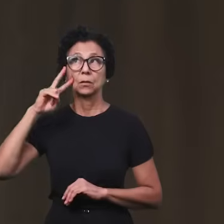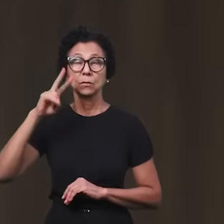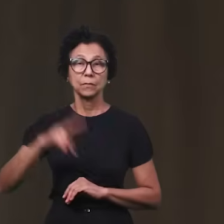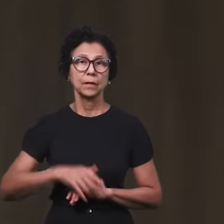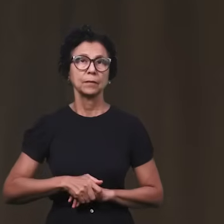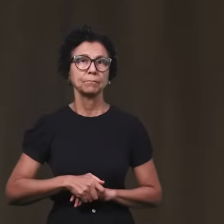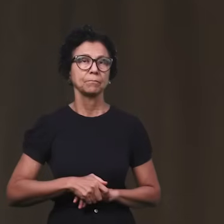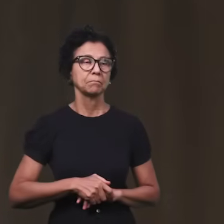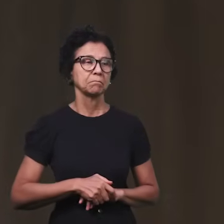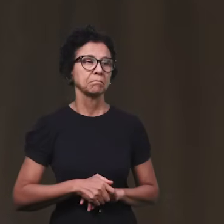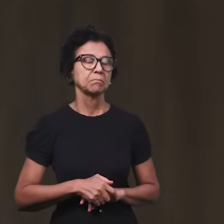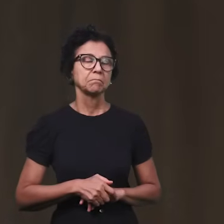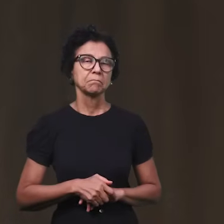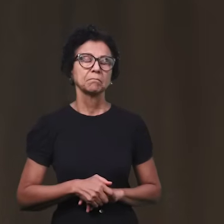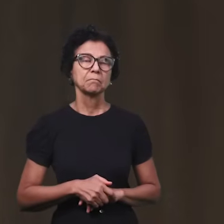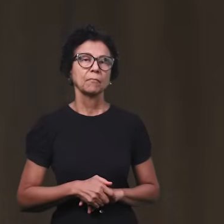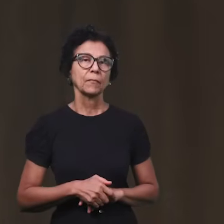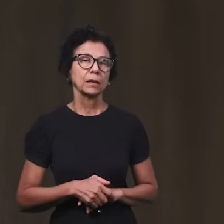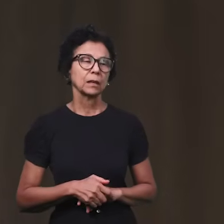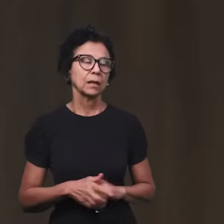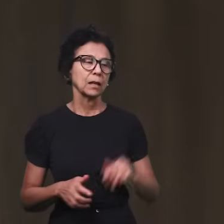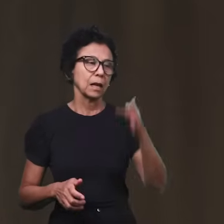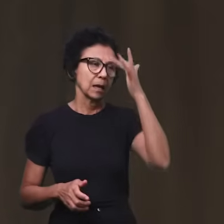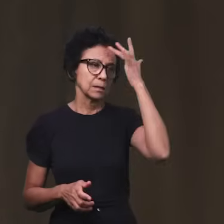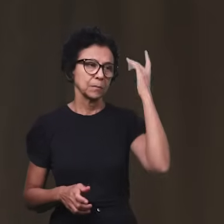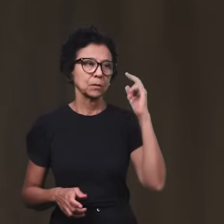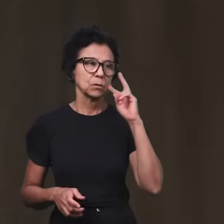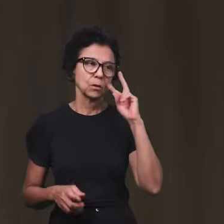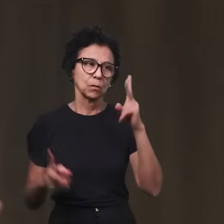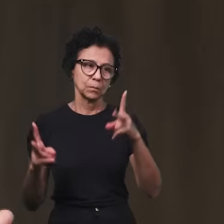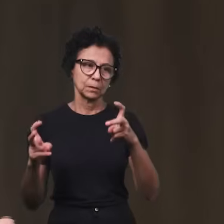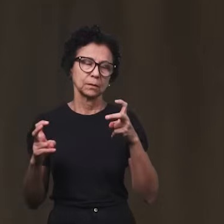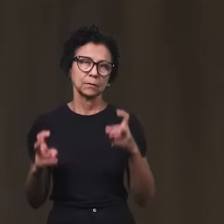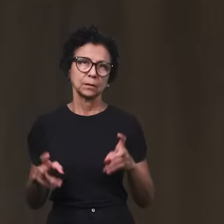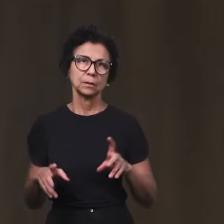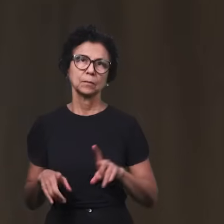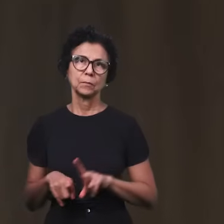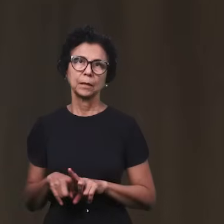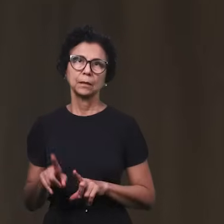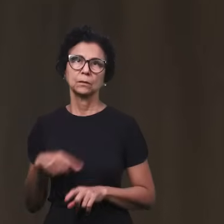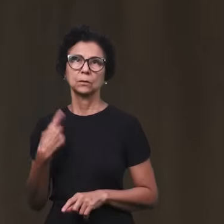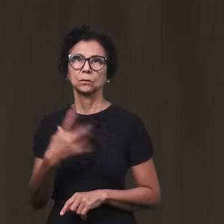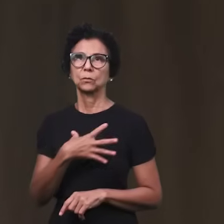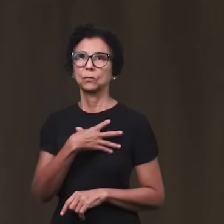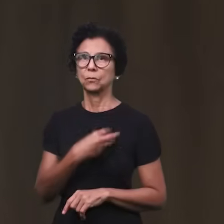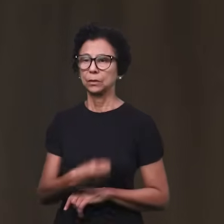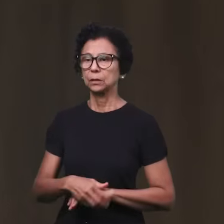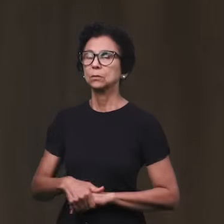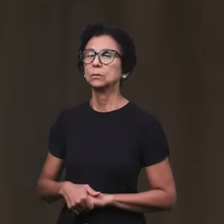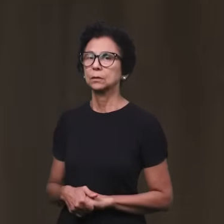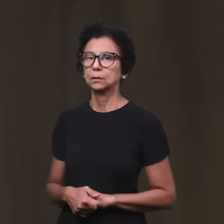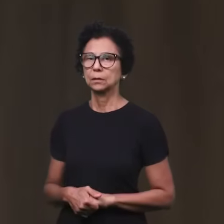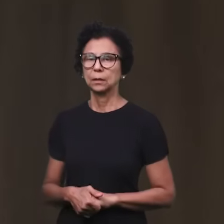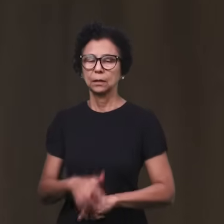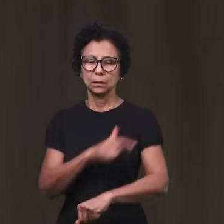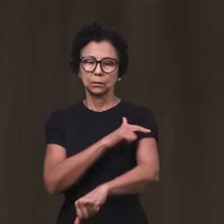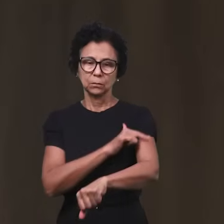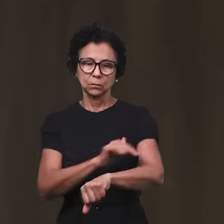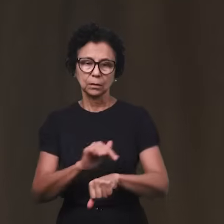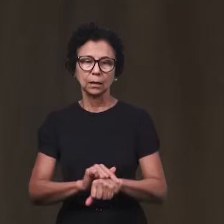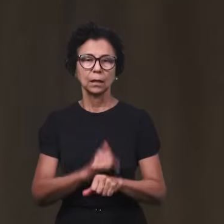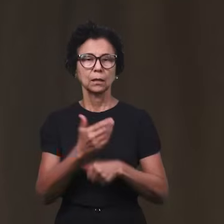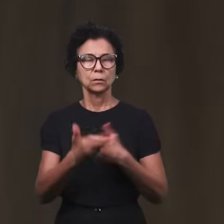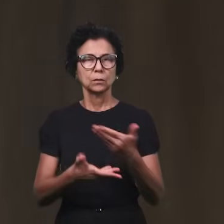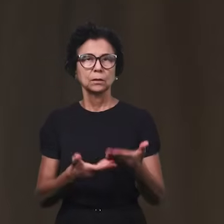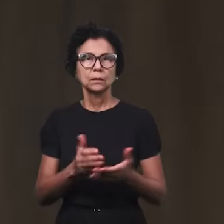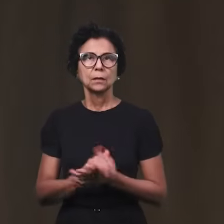torna visível diante dos homens. Como a Andréia falou, né? Trabalhar pelo crescimento dos nossos filhos, pela formação, trabalhar para a edificação